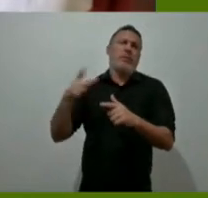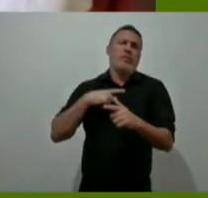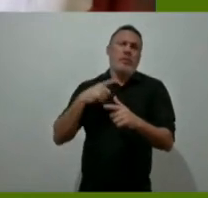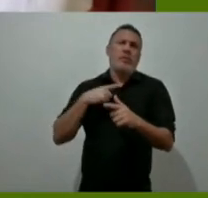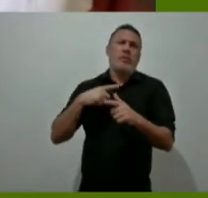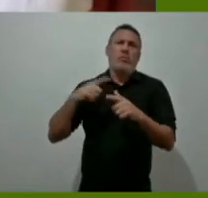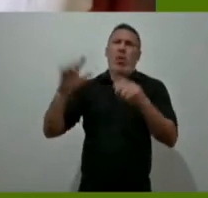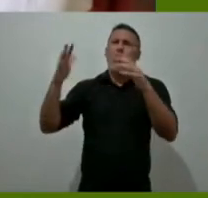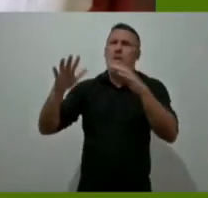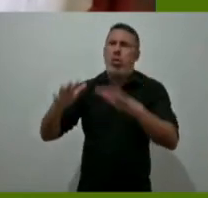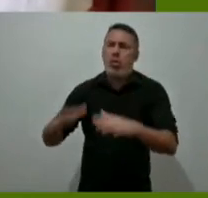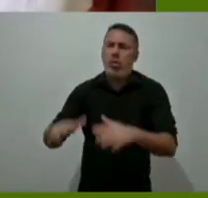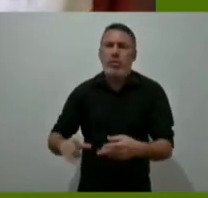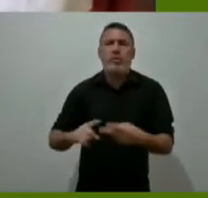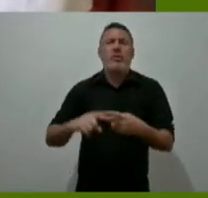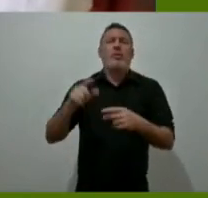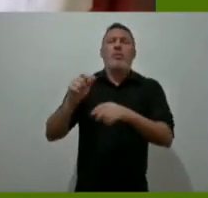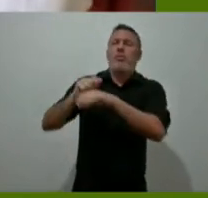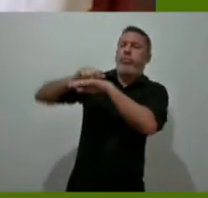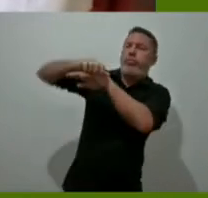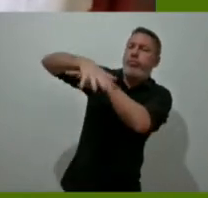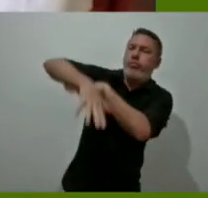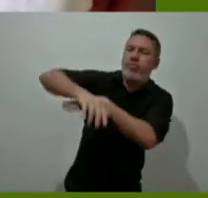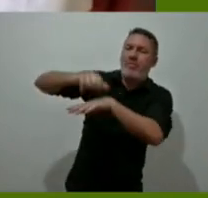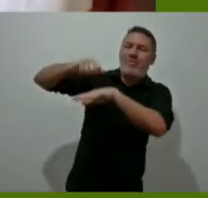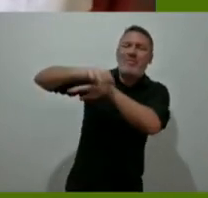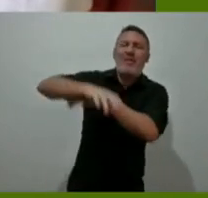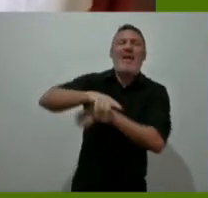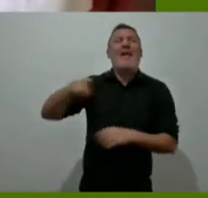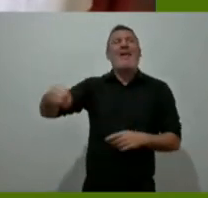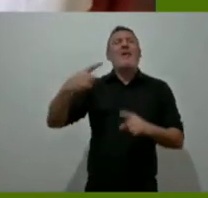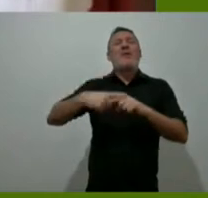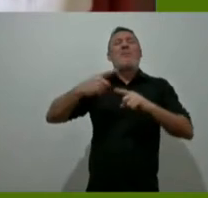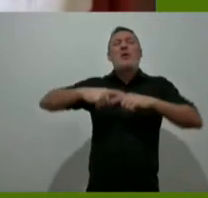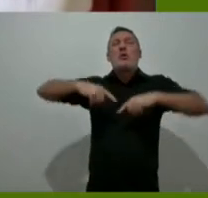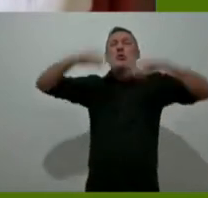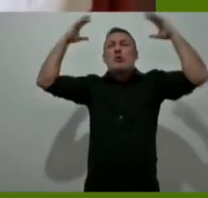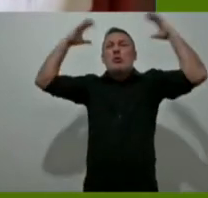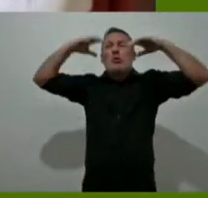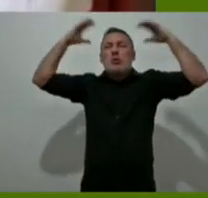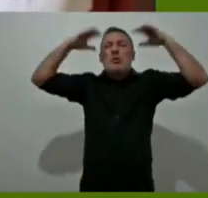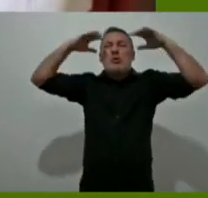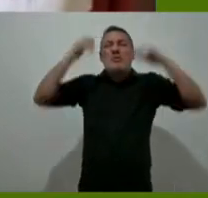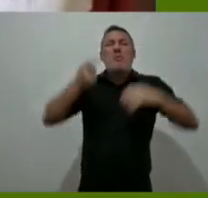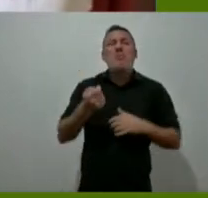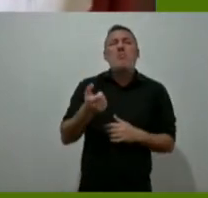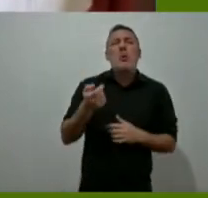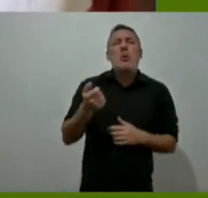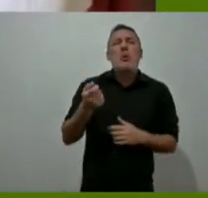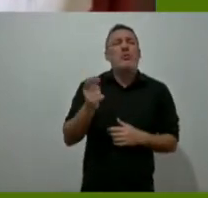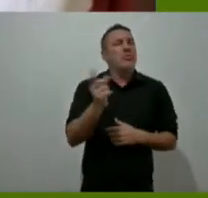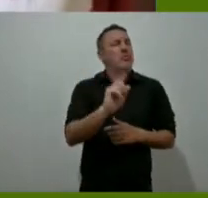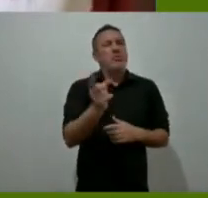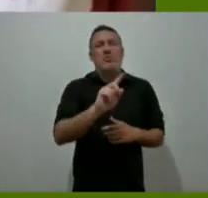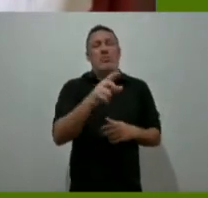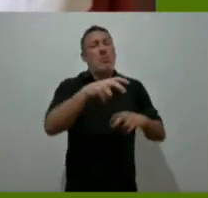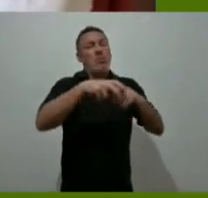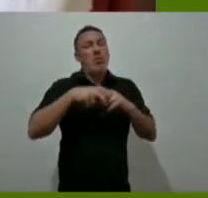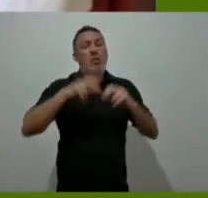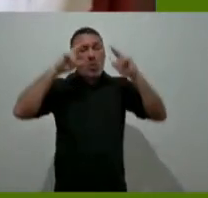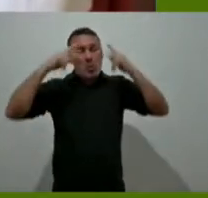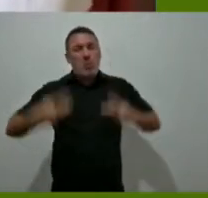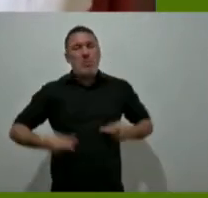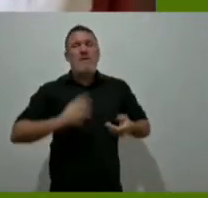é porque não choveu, não. Foi porque nós destruímos completamente as florestas, as fontes de águas foram destruídas,